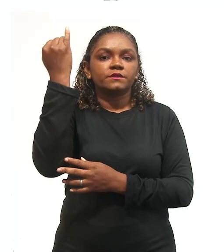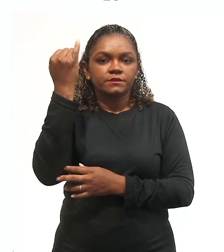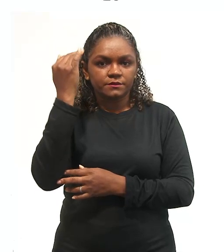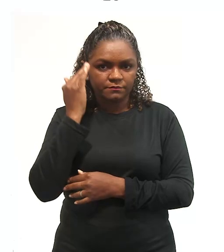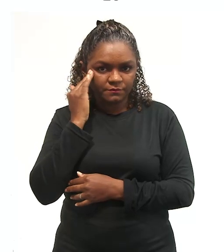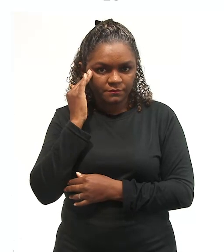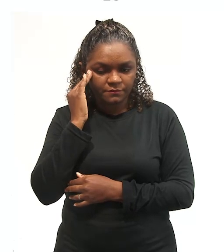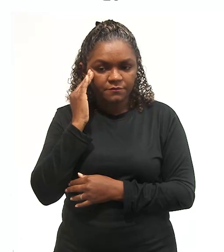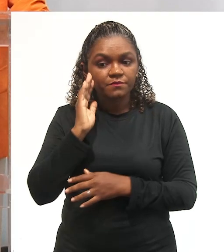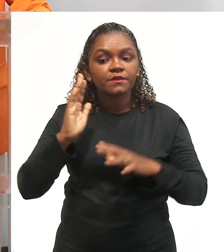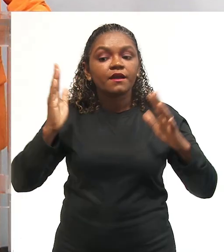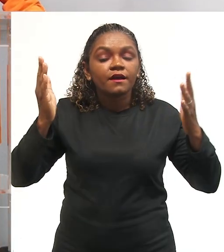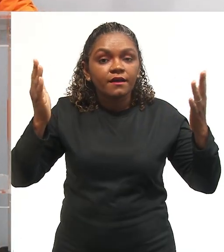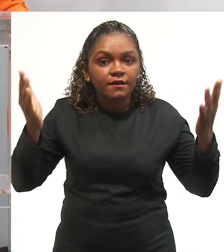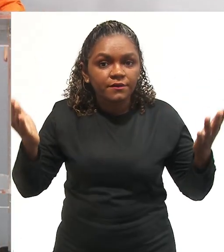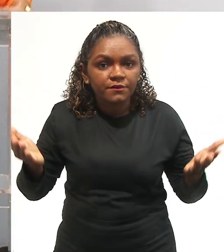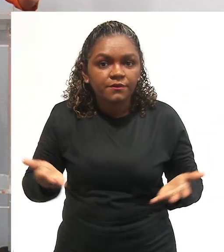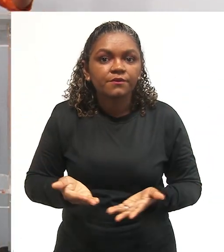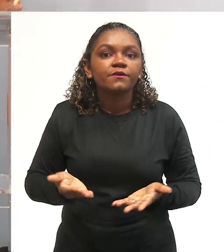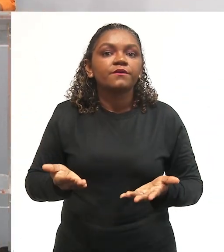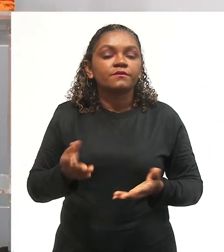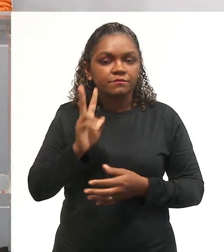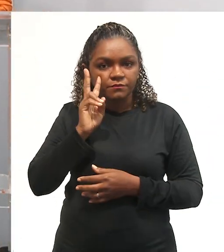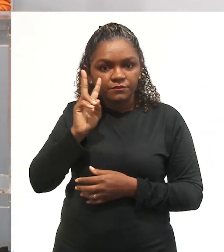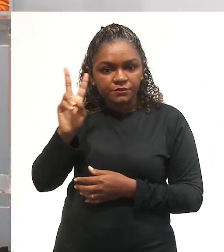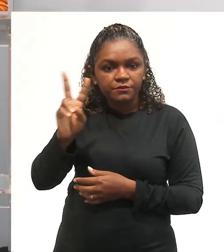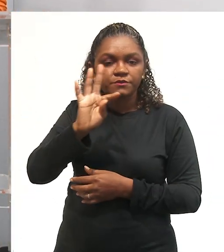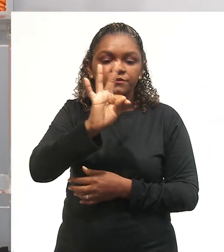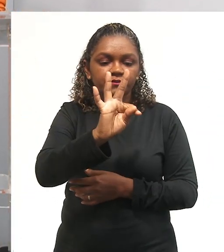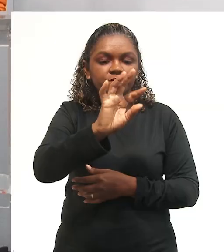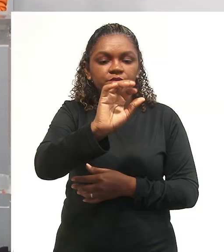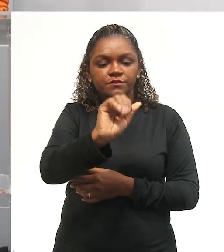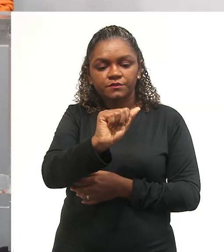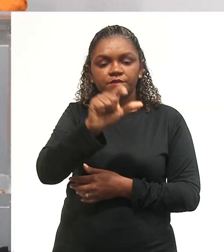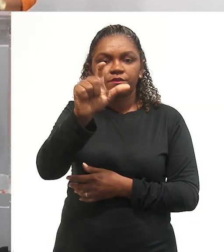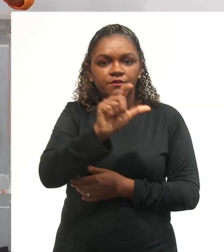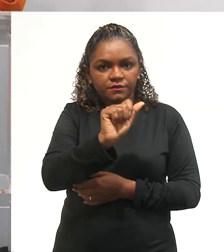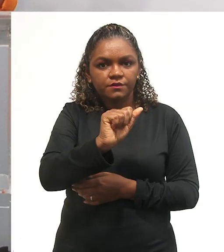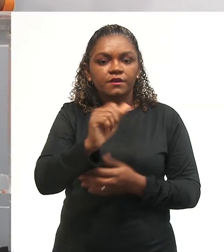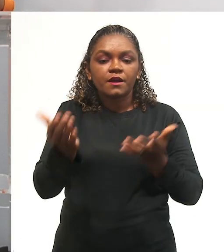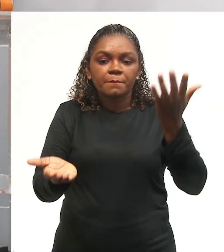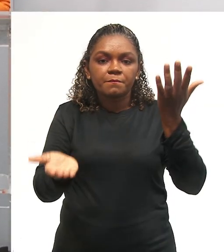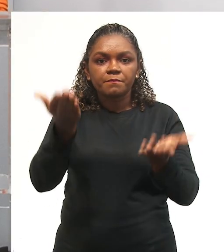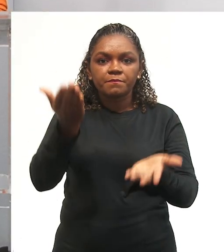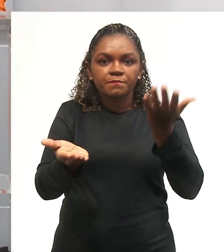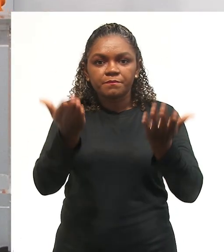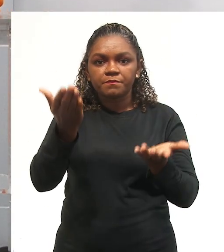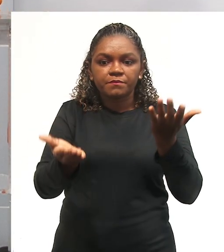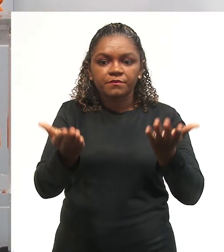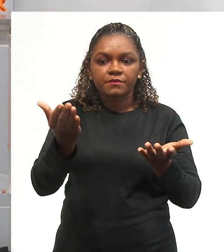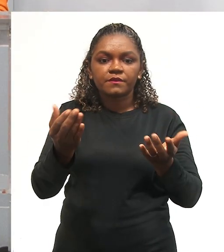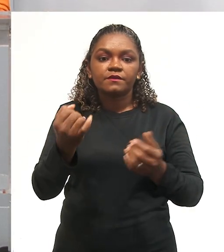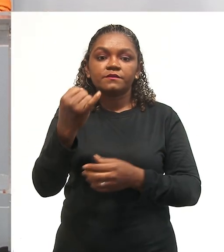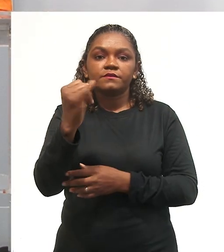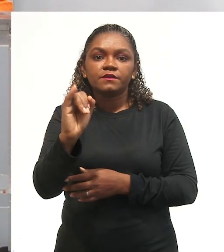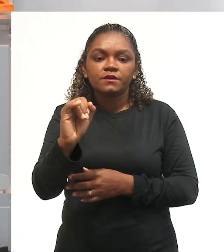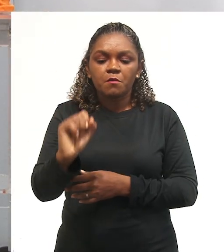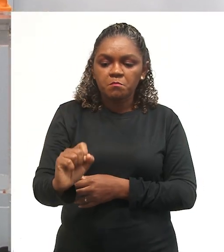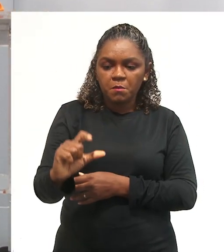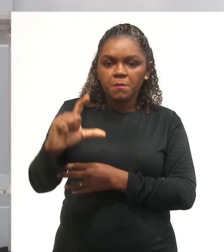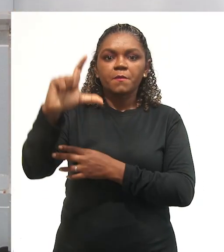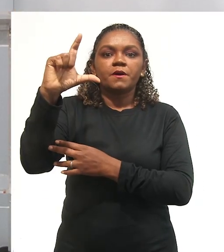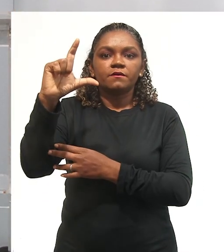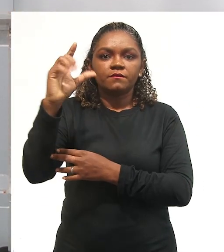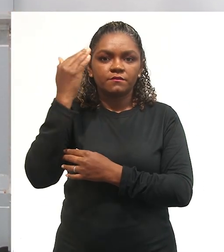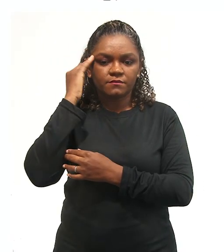importância de cada uma. Então, as taxas, elas são proporcionais quando elas crescem